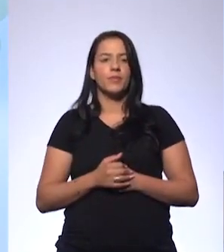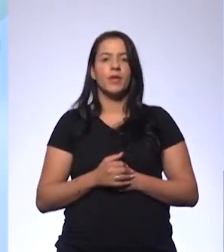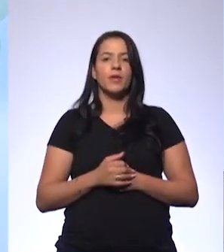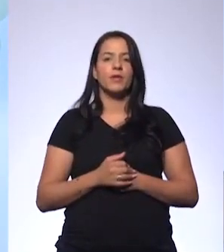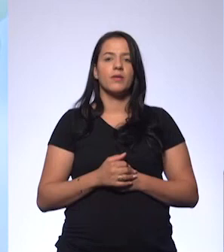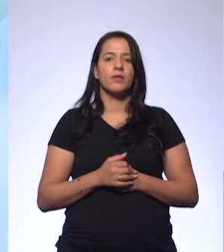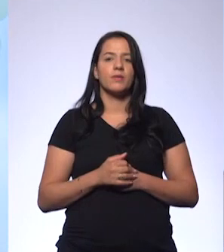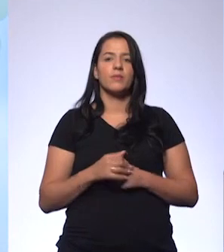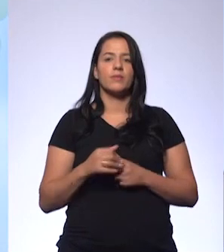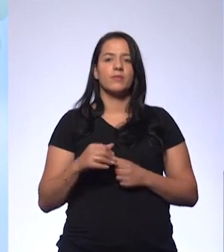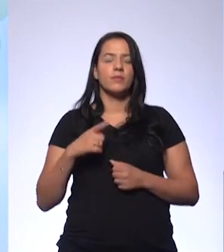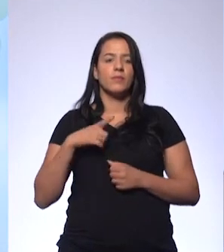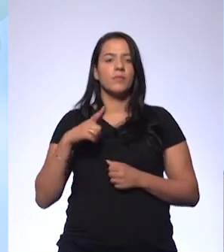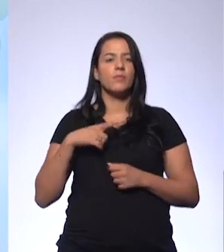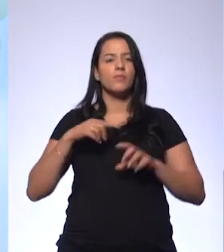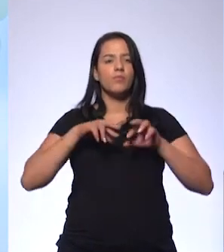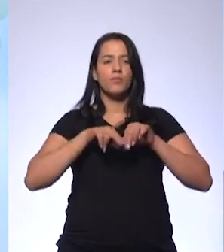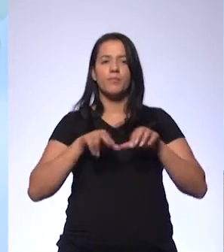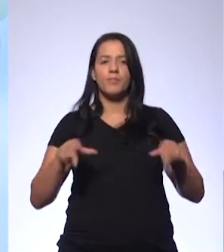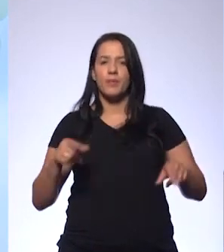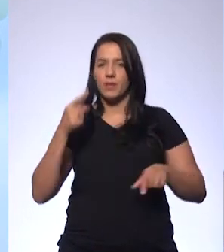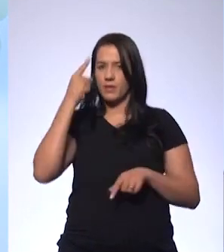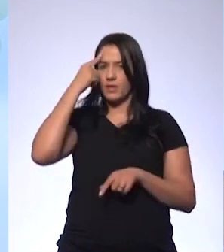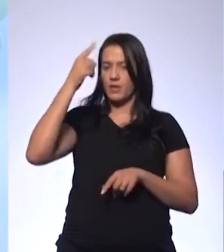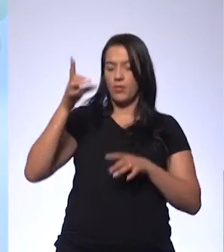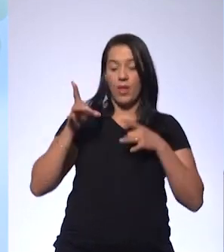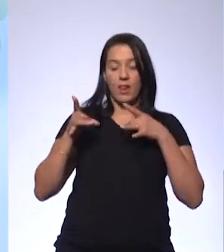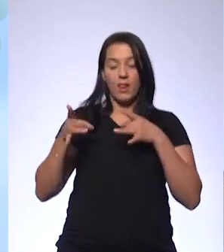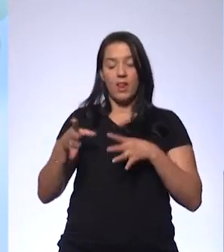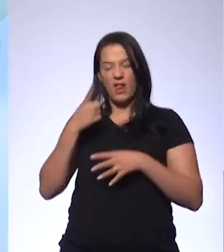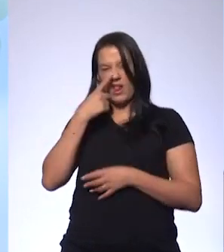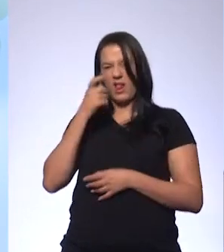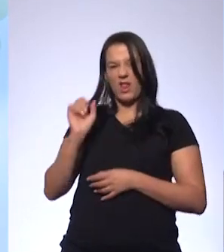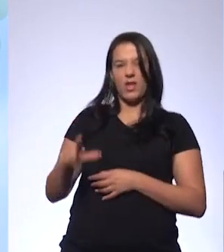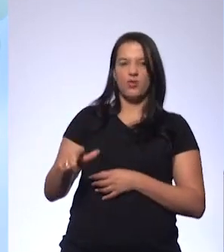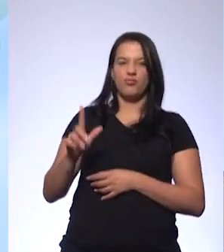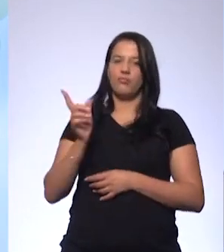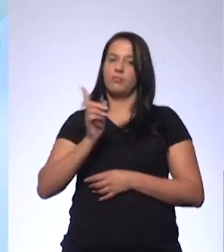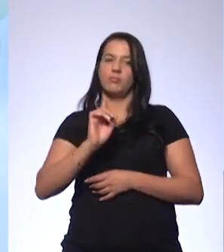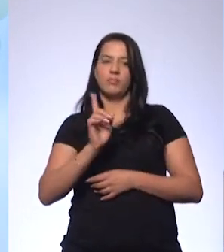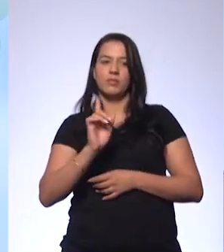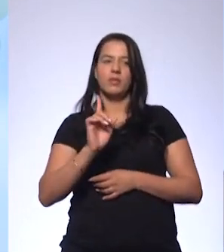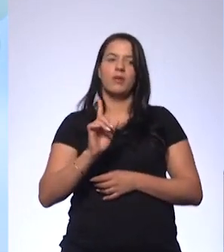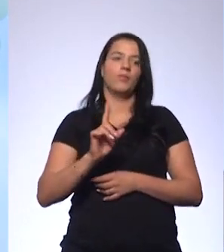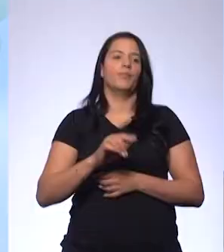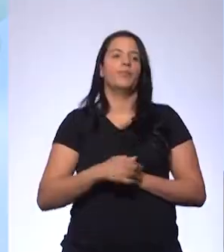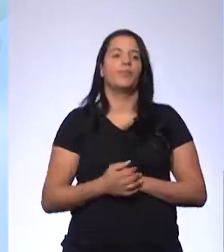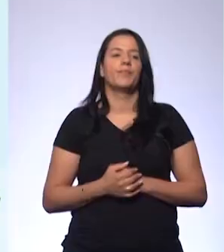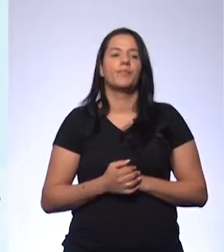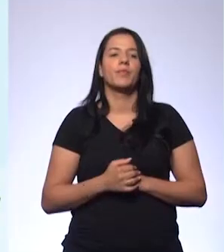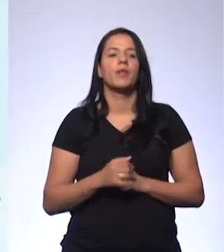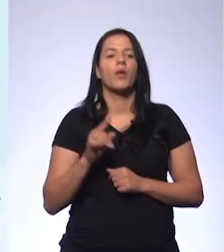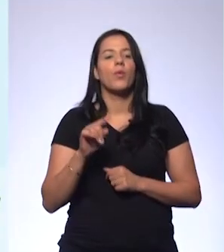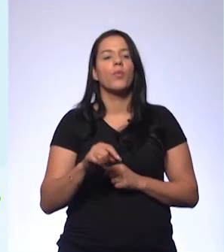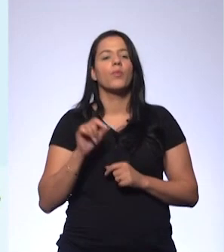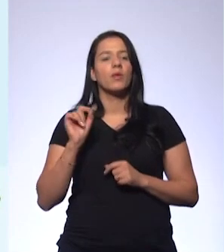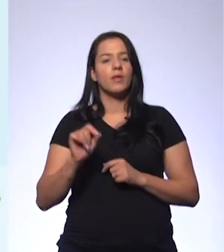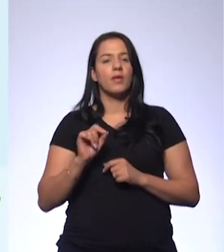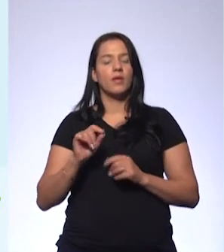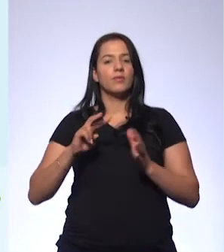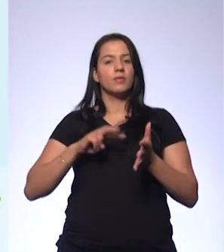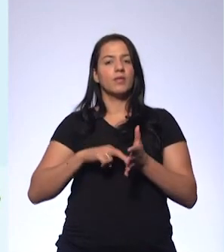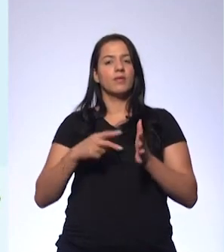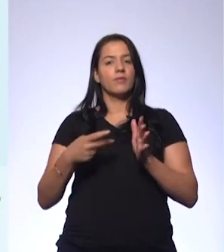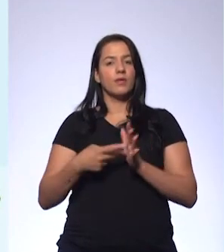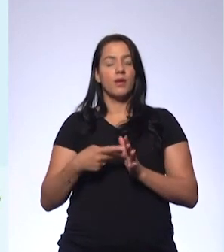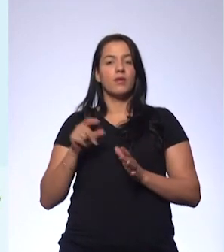nicho ecológico? Lembrando que não é lixo ecológico, né? Nicho ecológico, que é justamente o quê? Qual que é o papel que